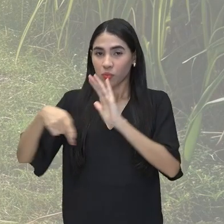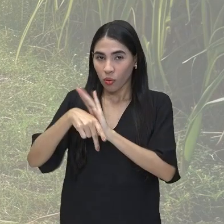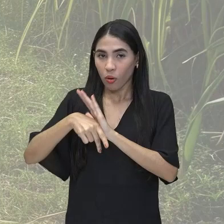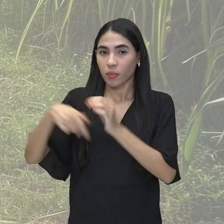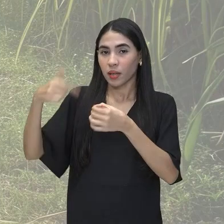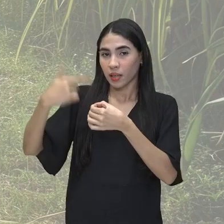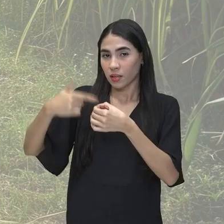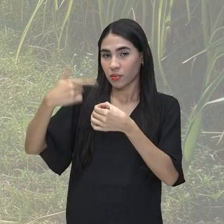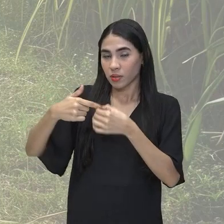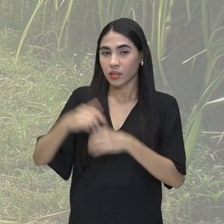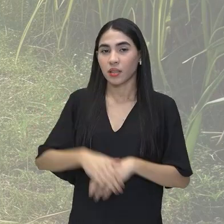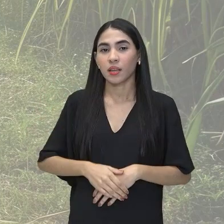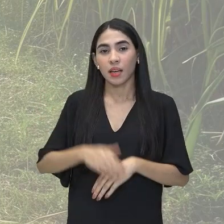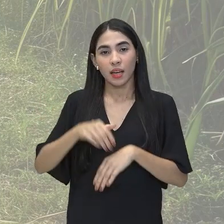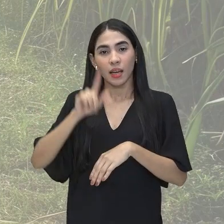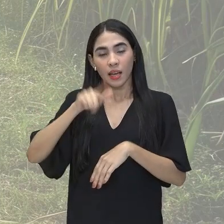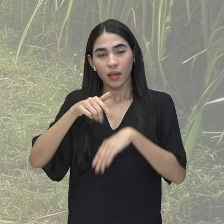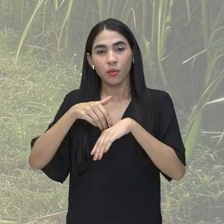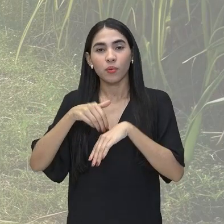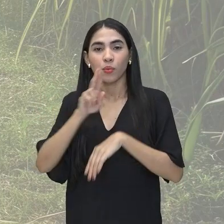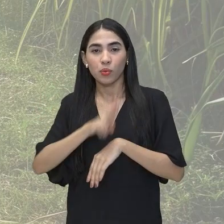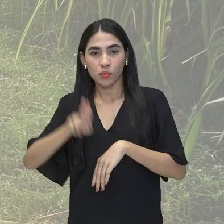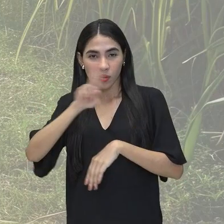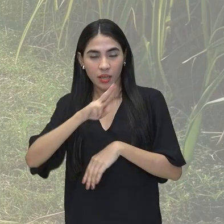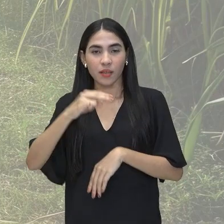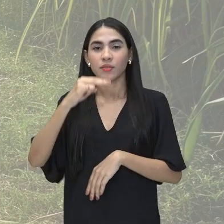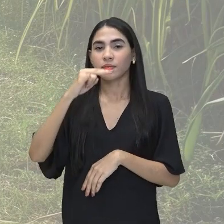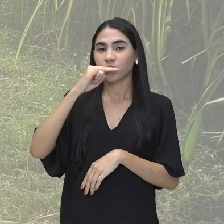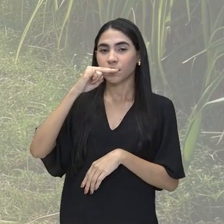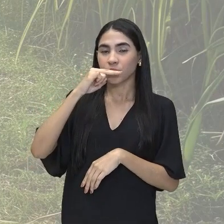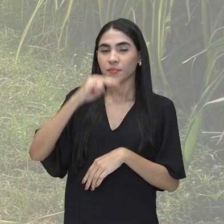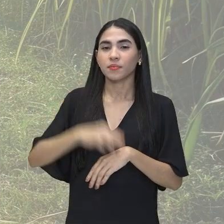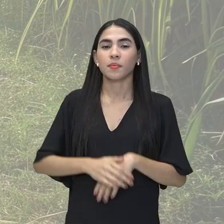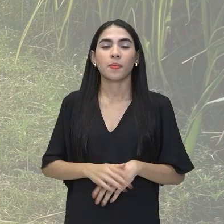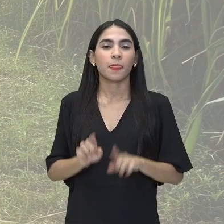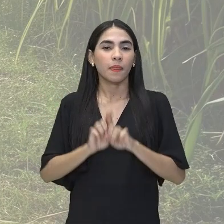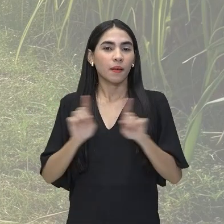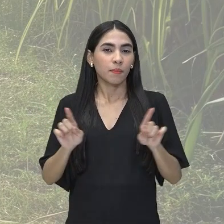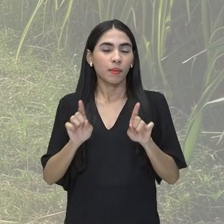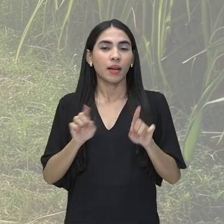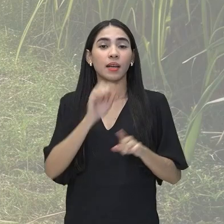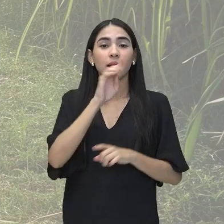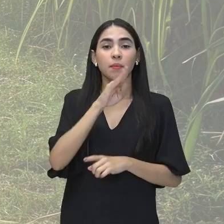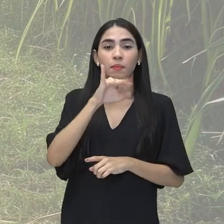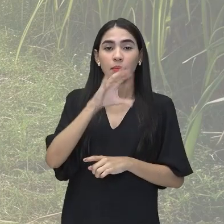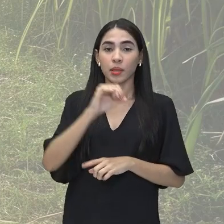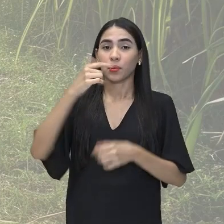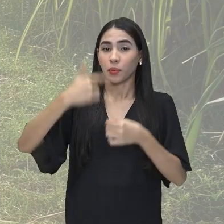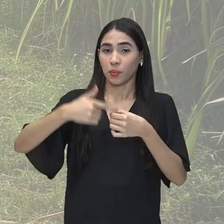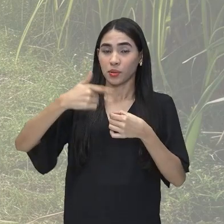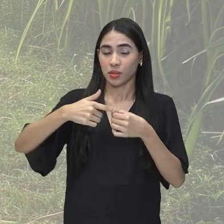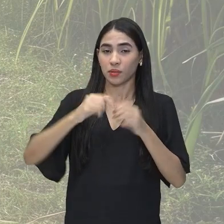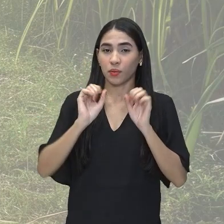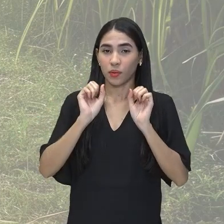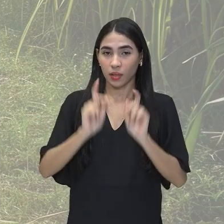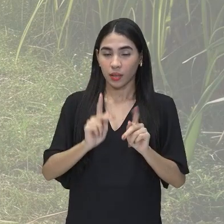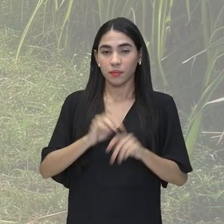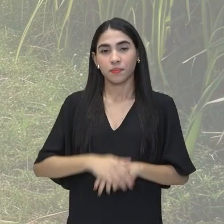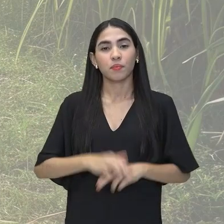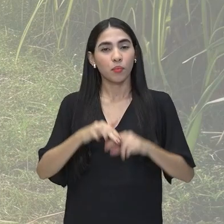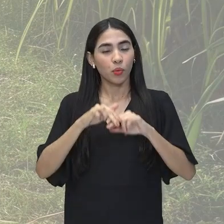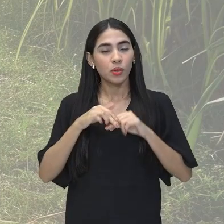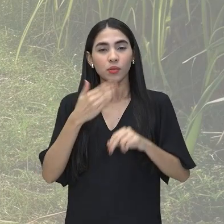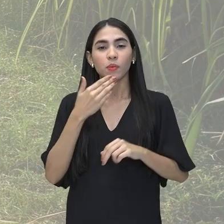combustíveis, ele já é utilizado mais da cana-de-açúcar, mas tudo é o biocombustível. Então, por isso que ele é uma alternativa